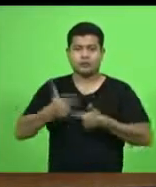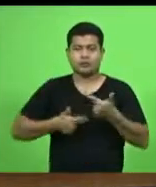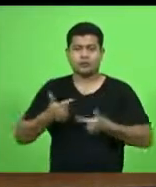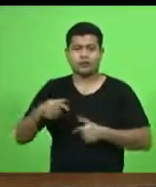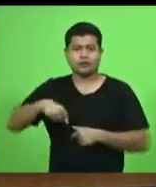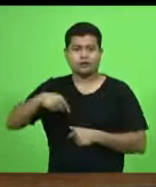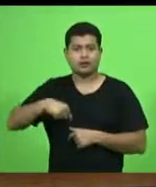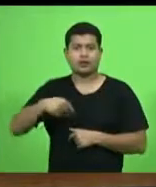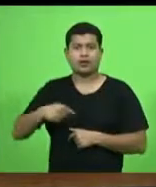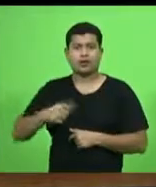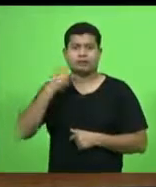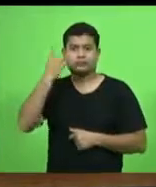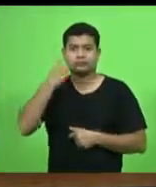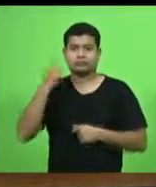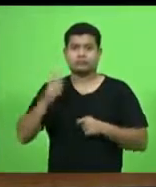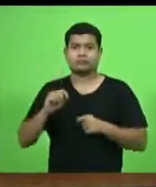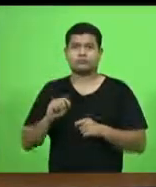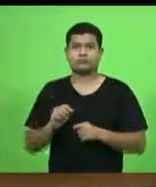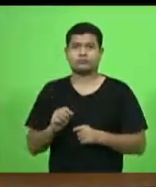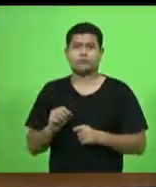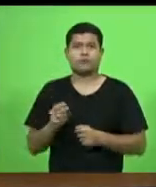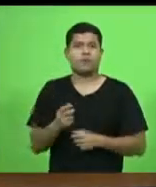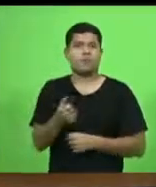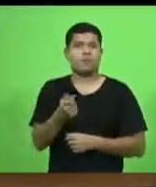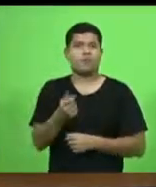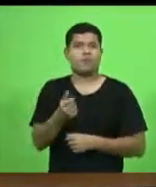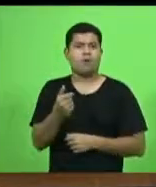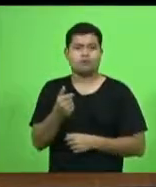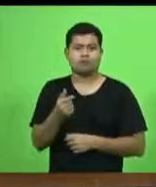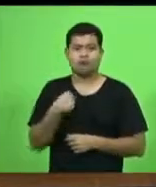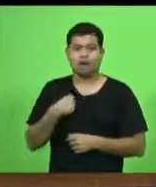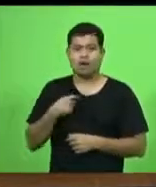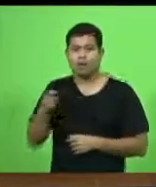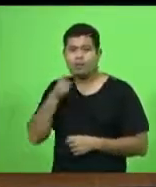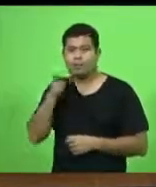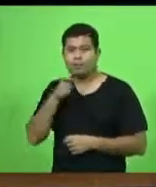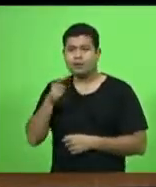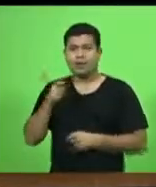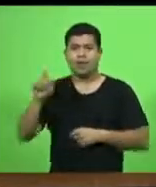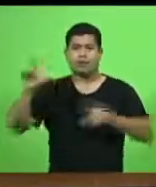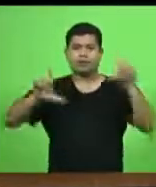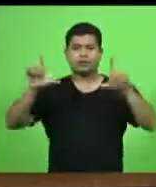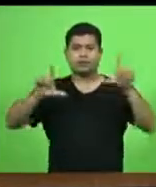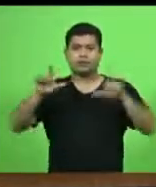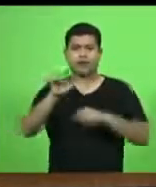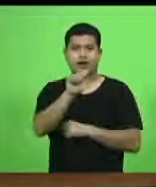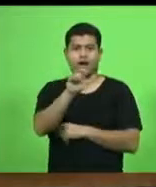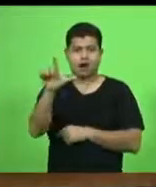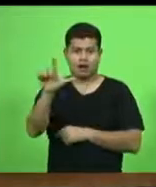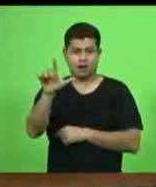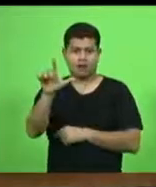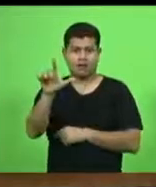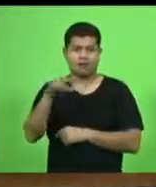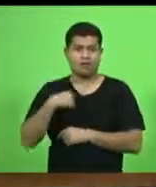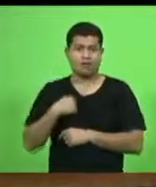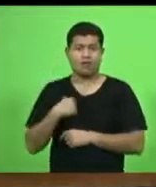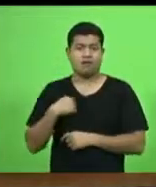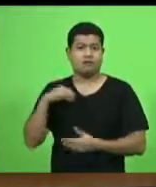deputados falaram na TVL. Poucos deputados. A TVL não deu espaço para os